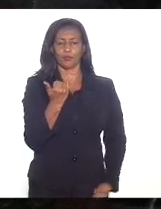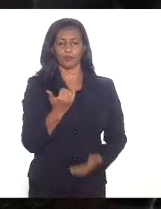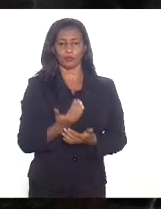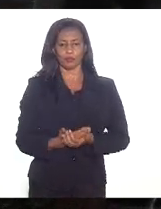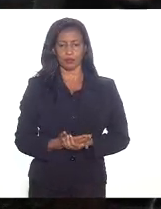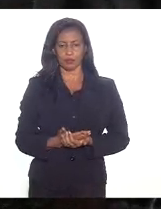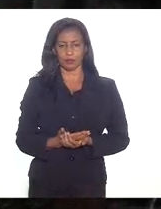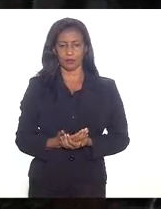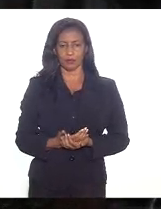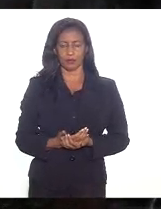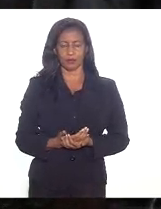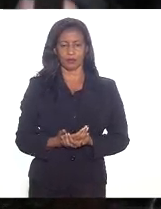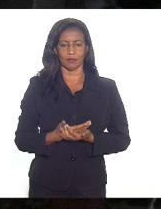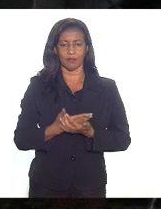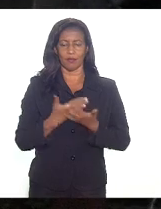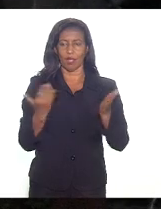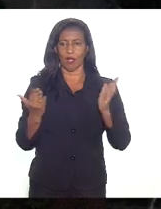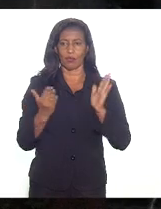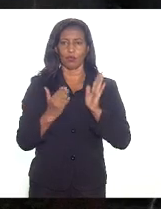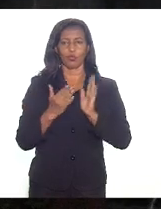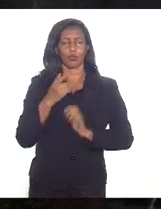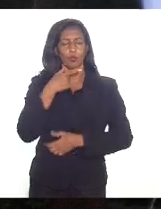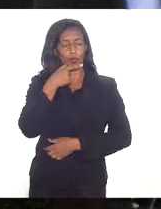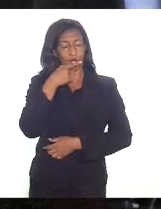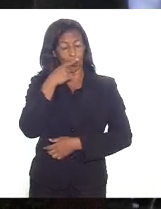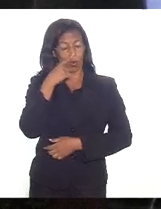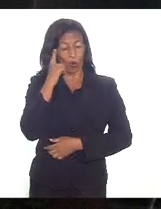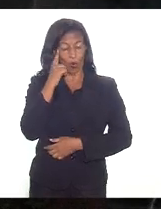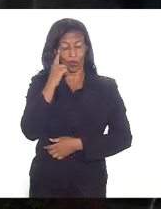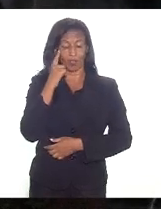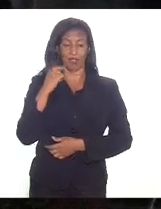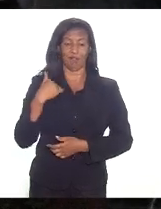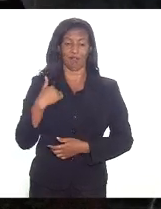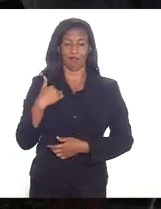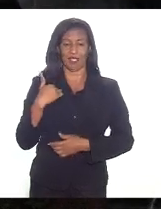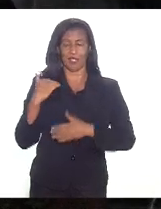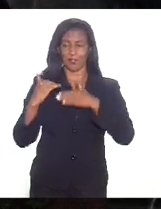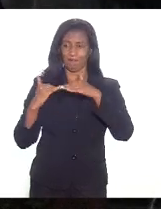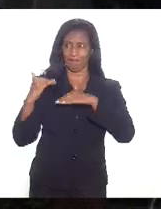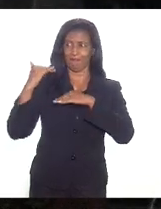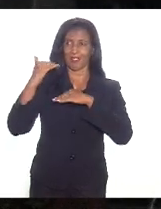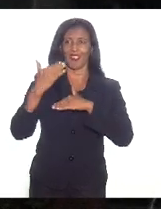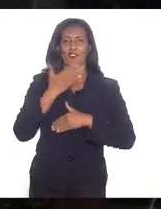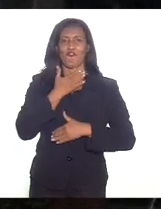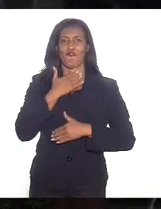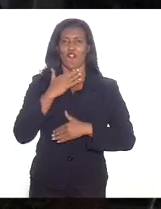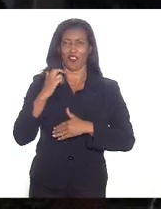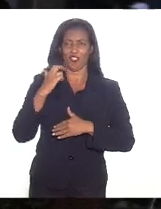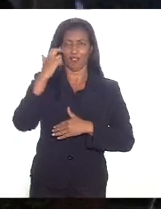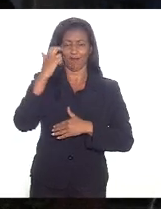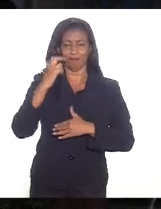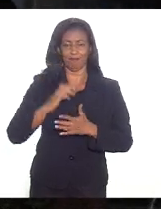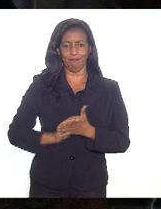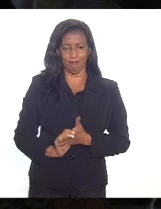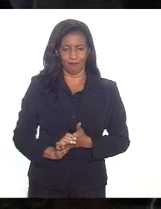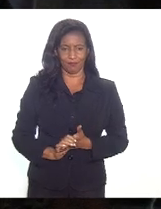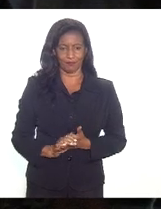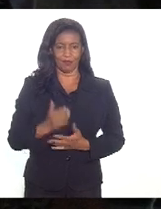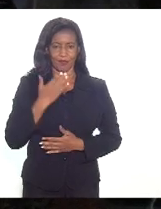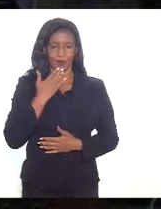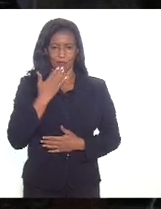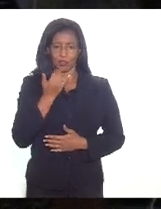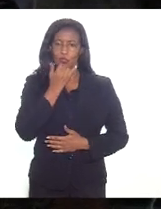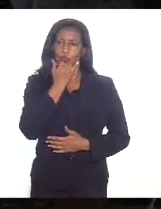às senhoras e senhores parlamentares se ontem eu me excedi na altura da minha voz. Em especial, pedir